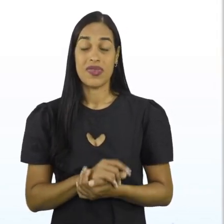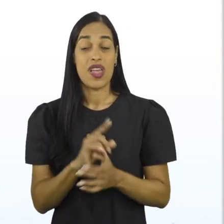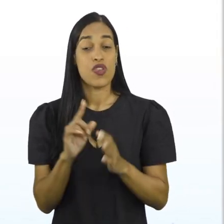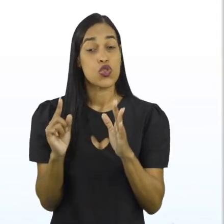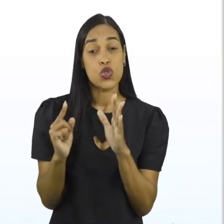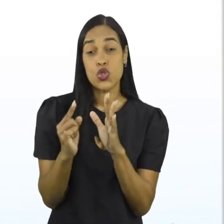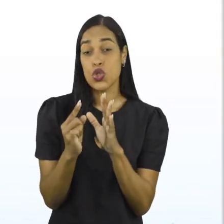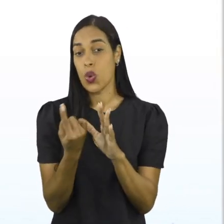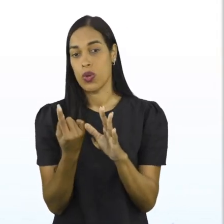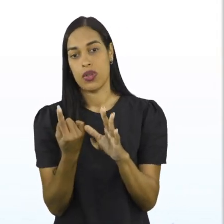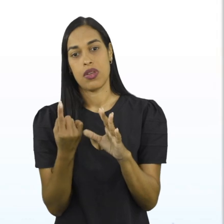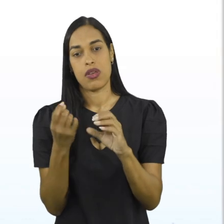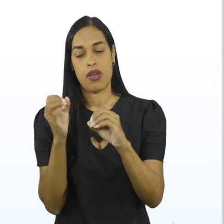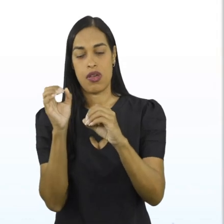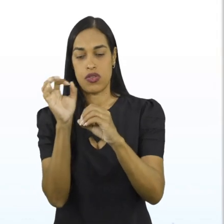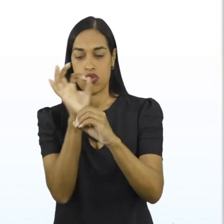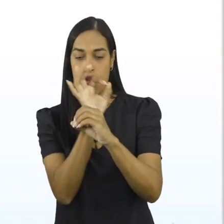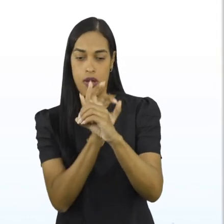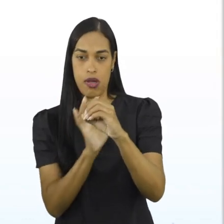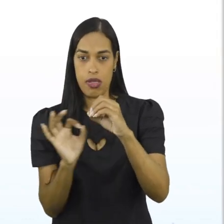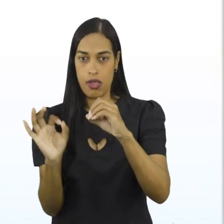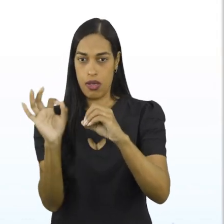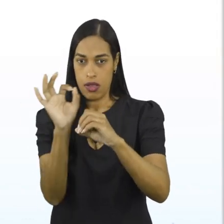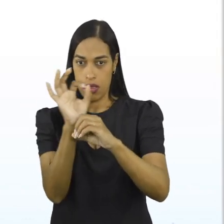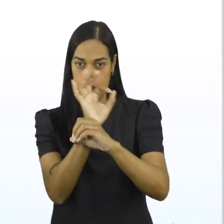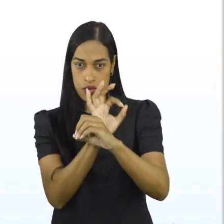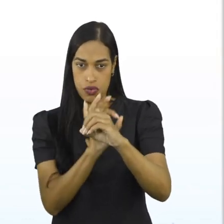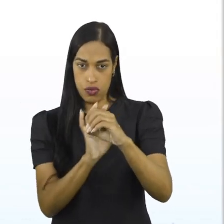as únicas organelas.